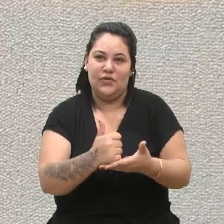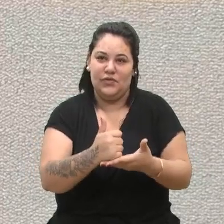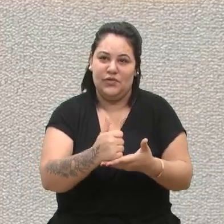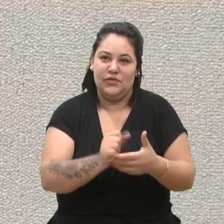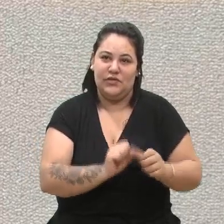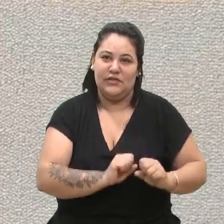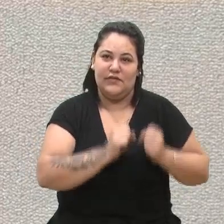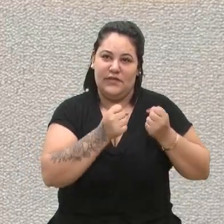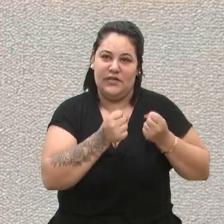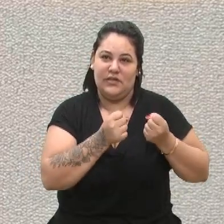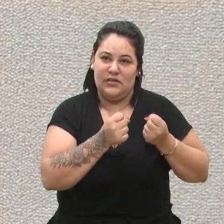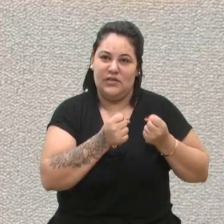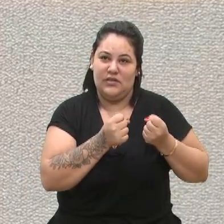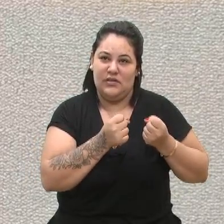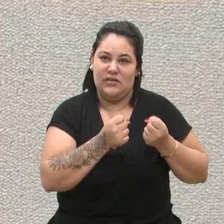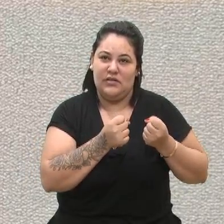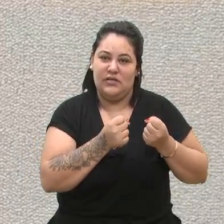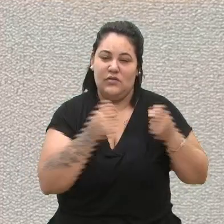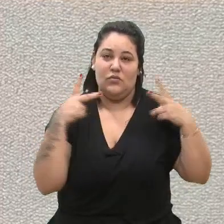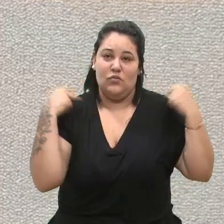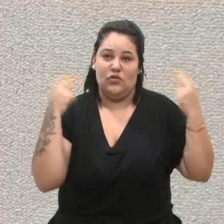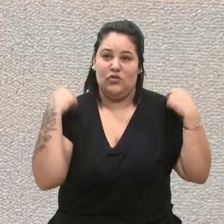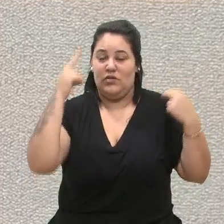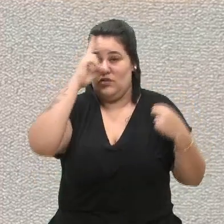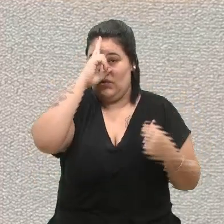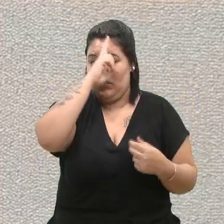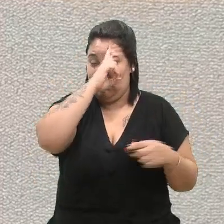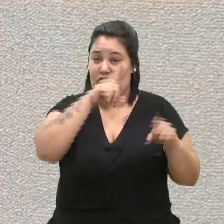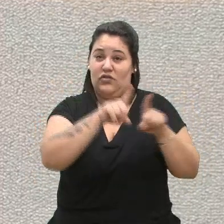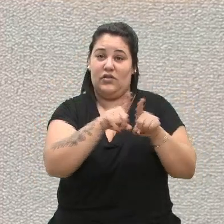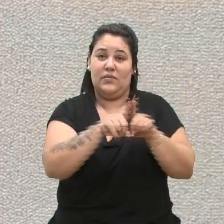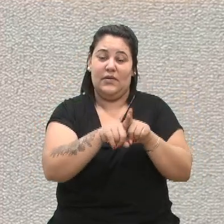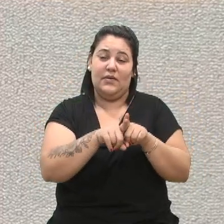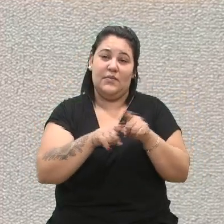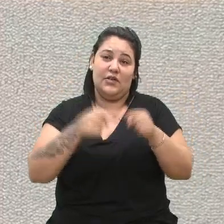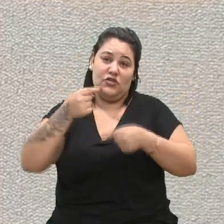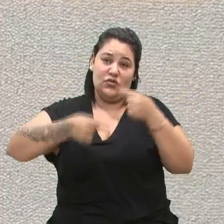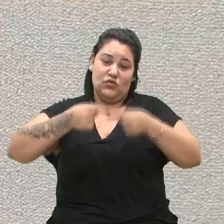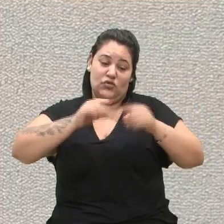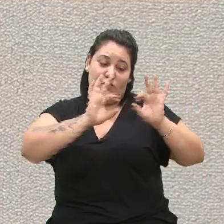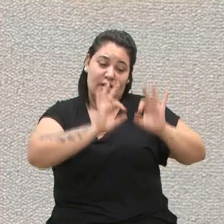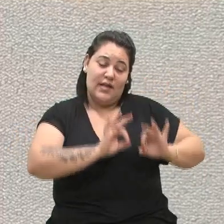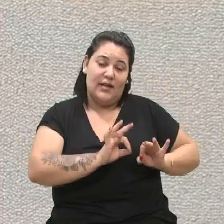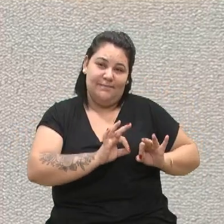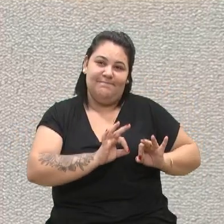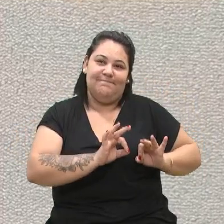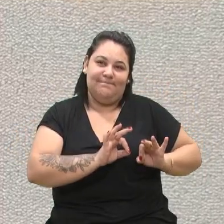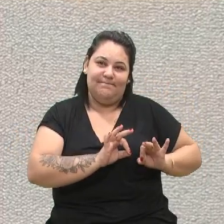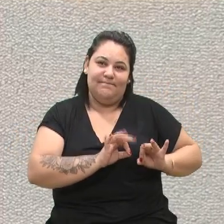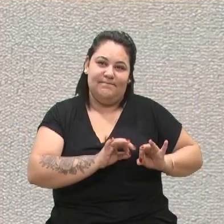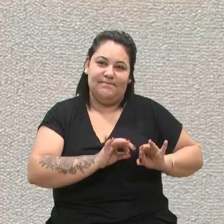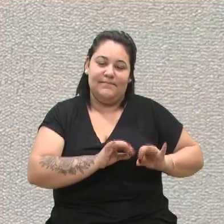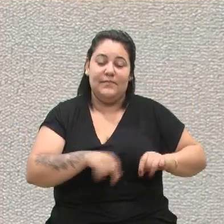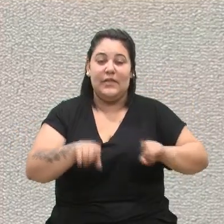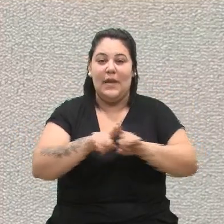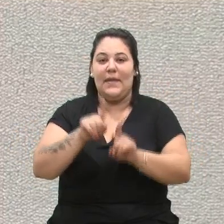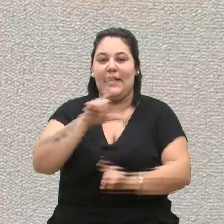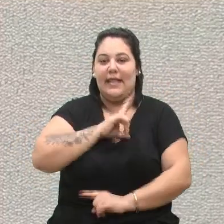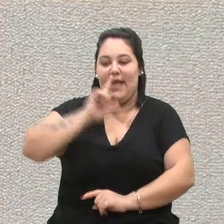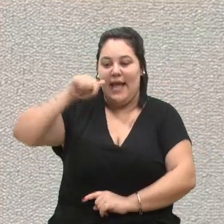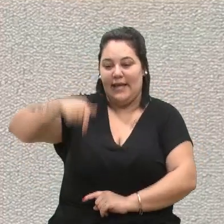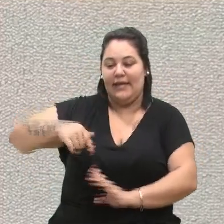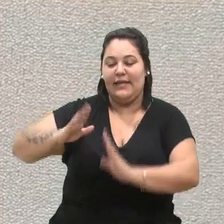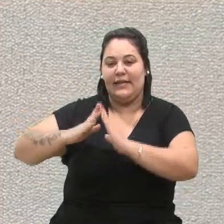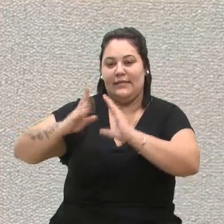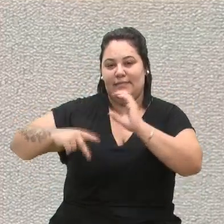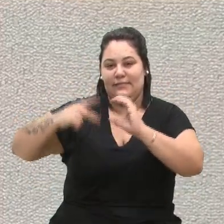defesa dos motoristas de aplicativo, né, para debater esta questão e ter aqui na Casa do